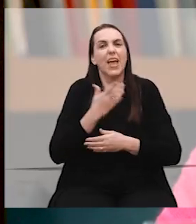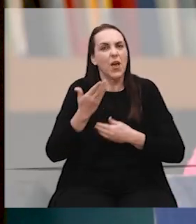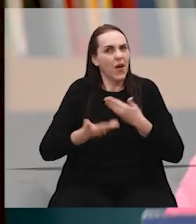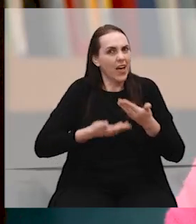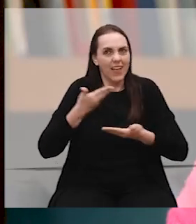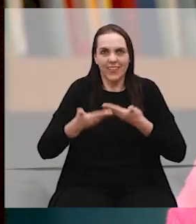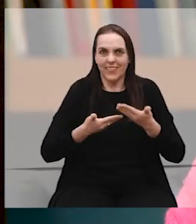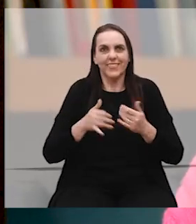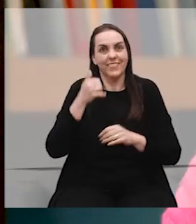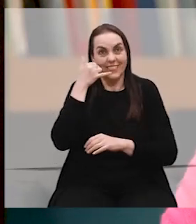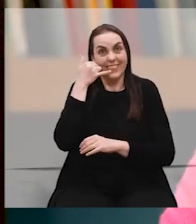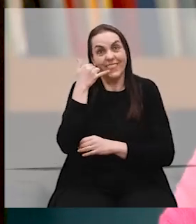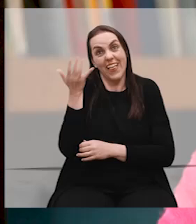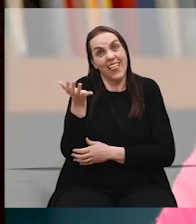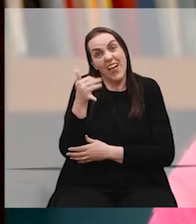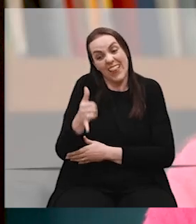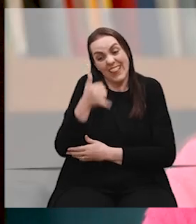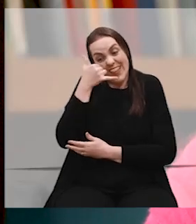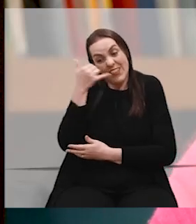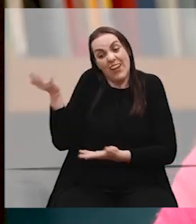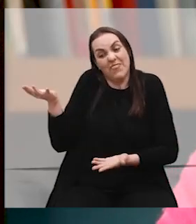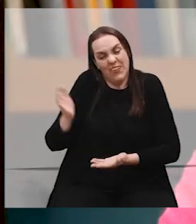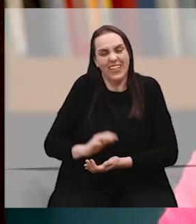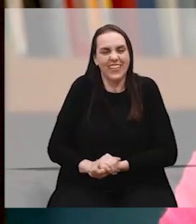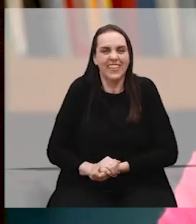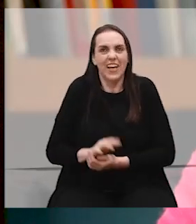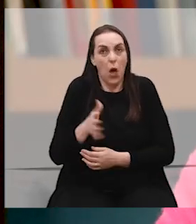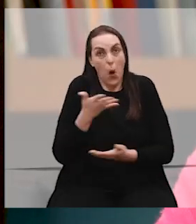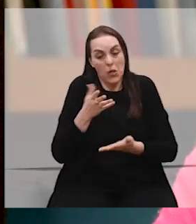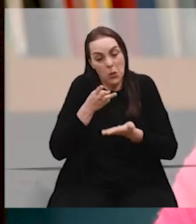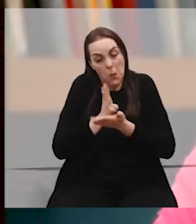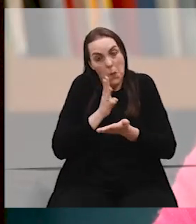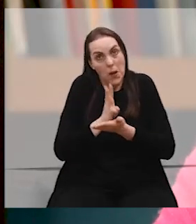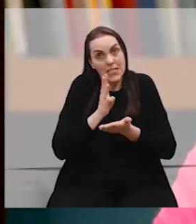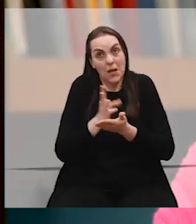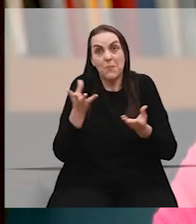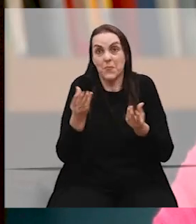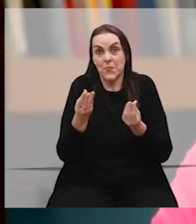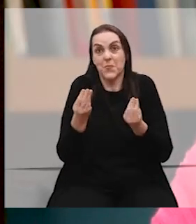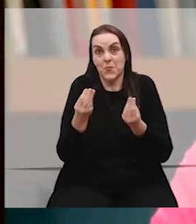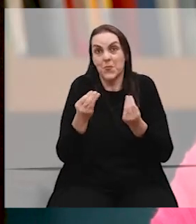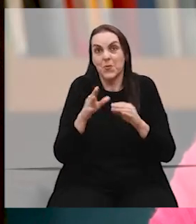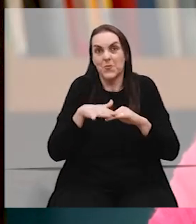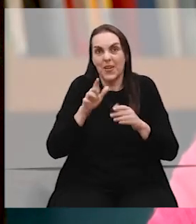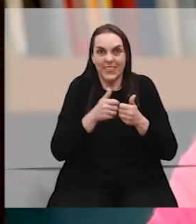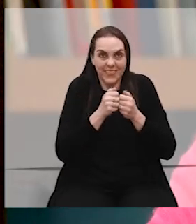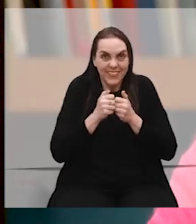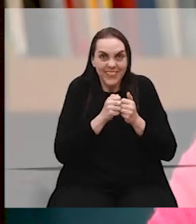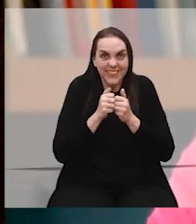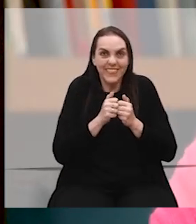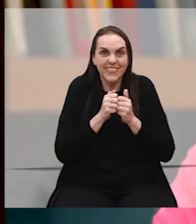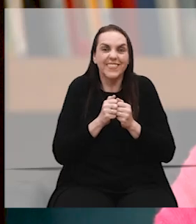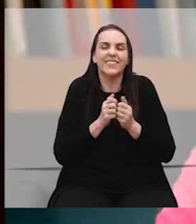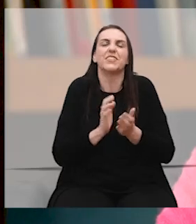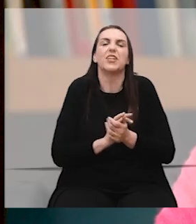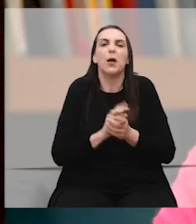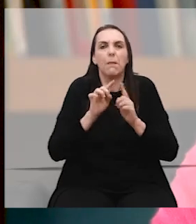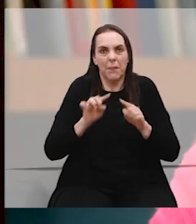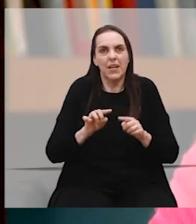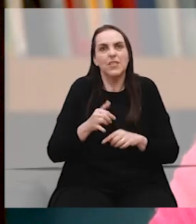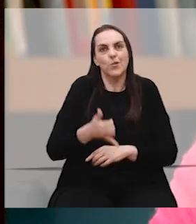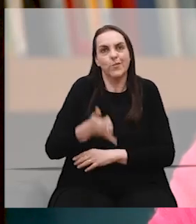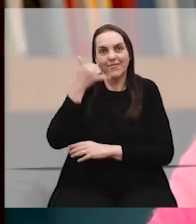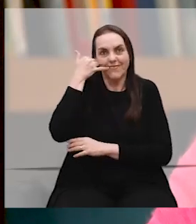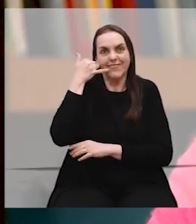3066-3979. Eu atendo o telefone ainda, né? Porque tem isso, né? Às vezes, hoje em dia, com o WhatsApp, é tudo mais aqui no